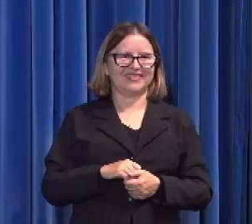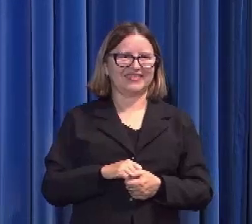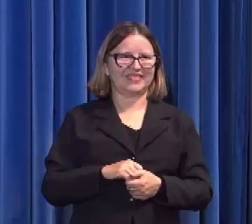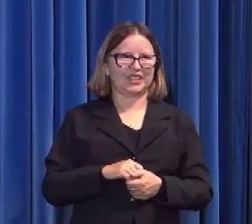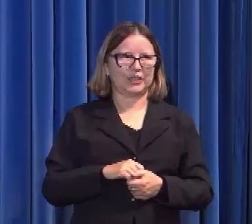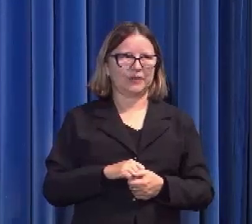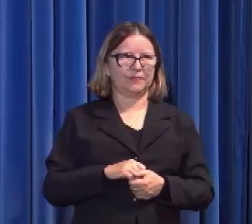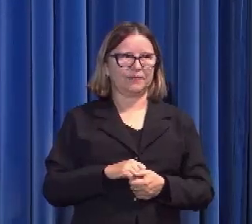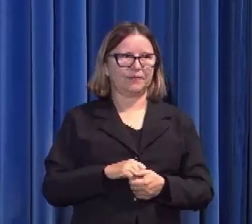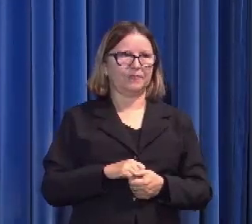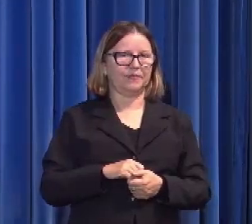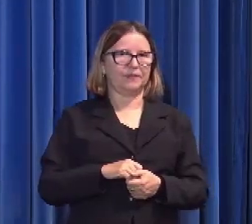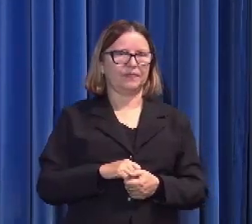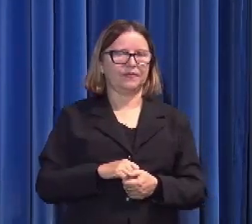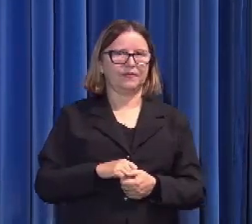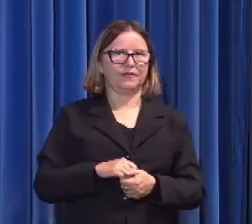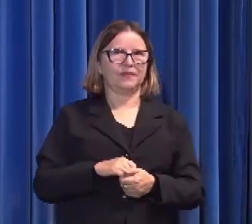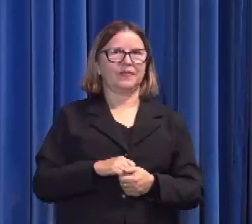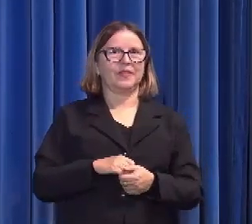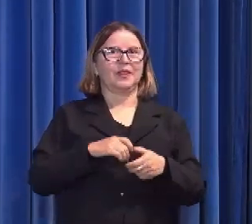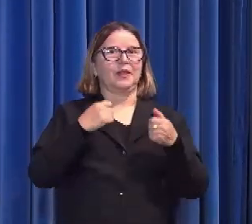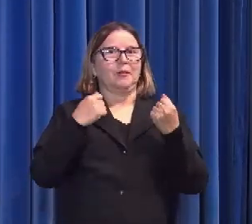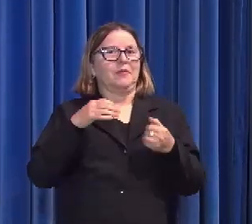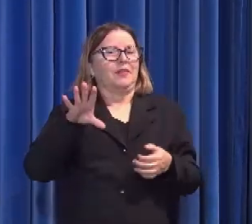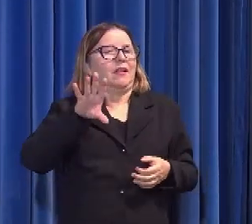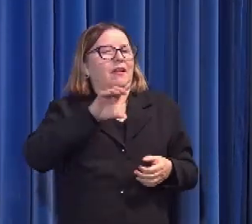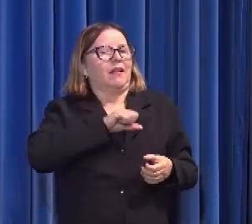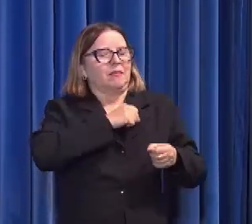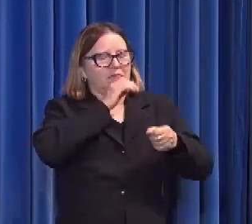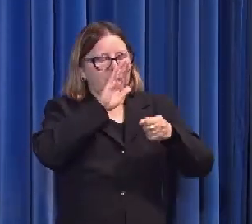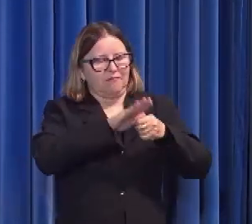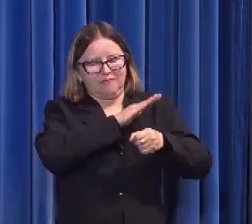e tem que sair pelos poros